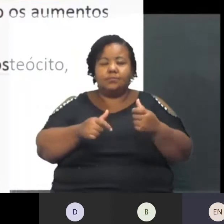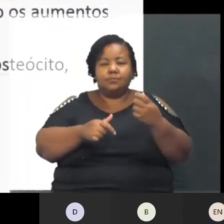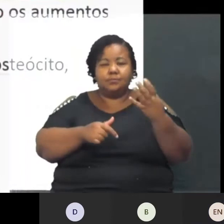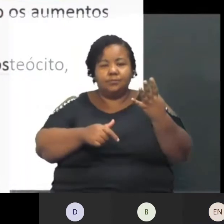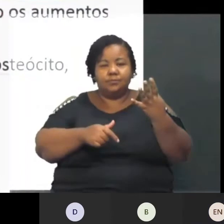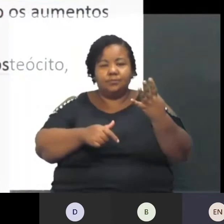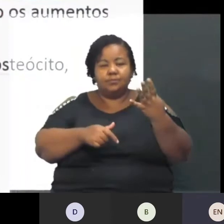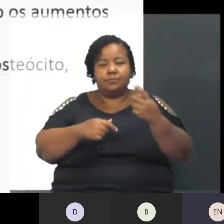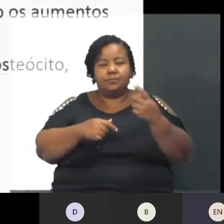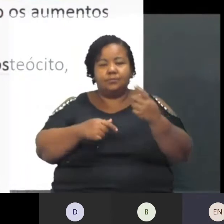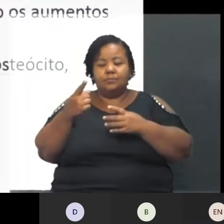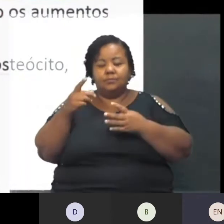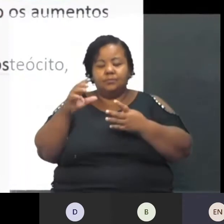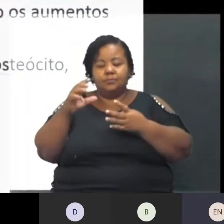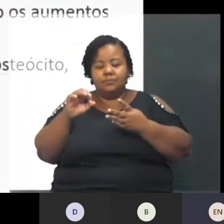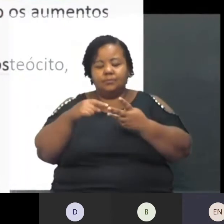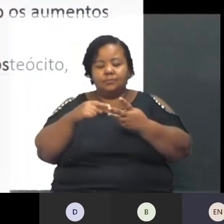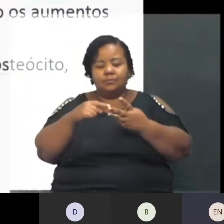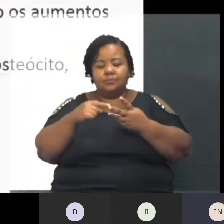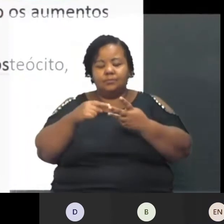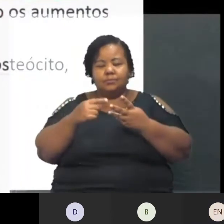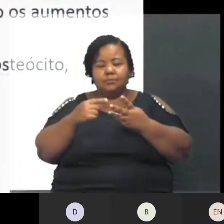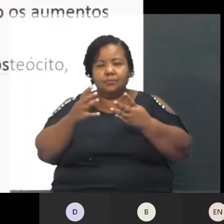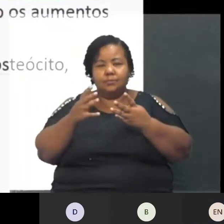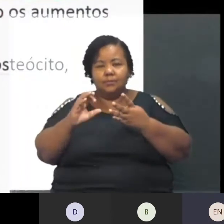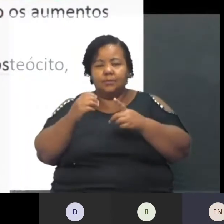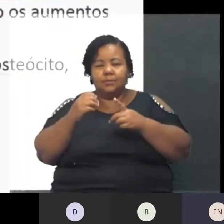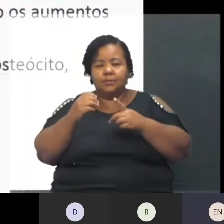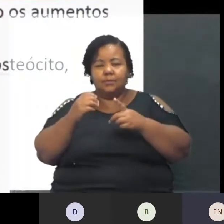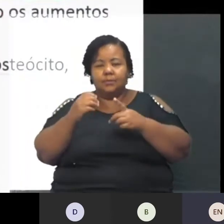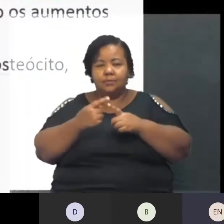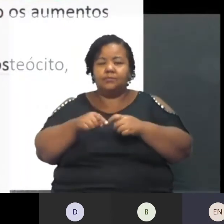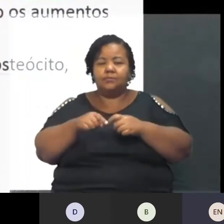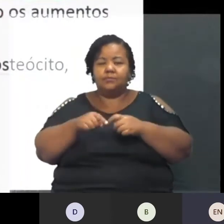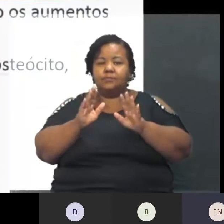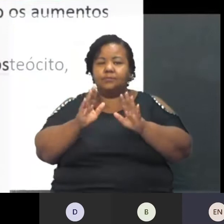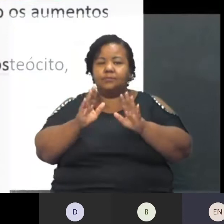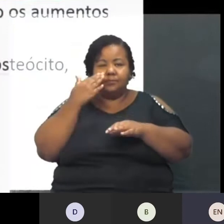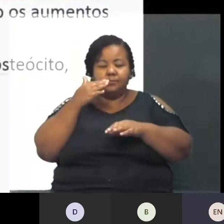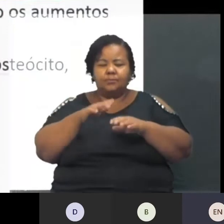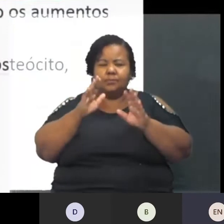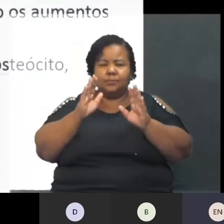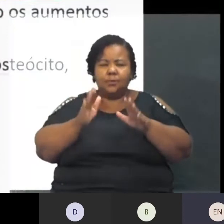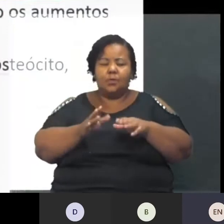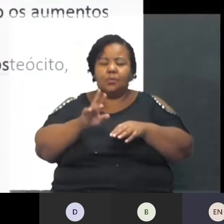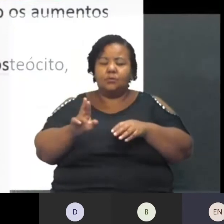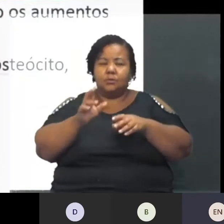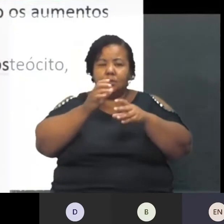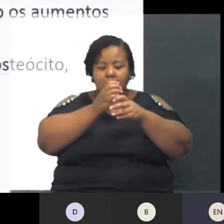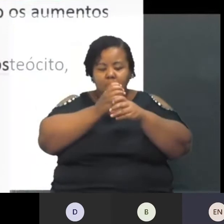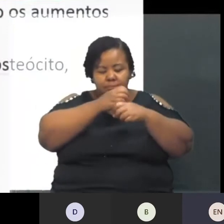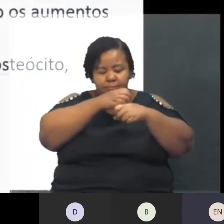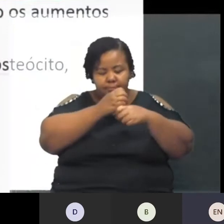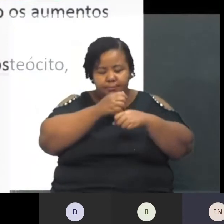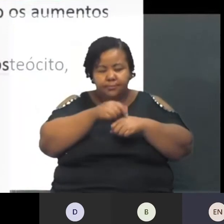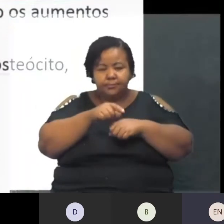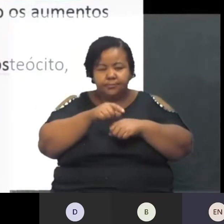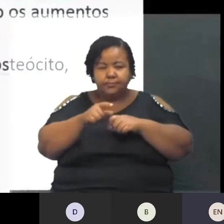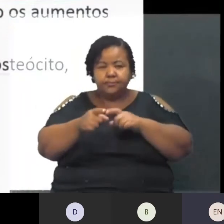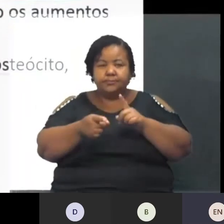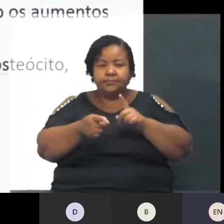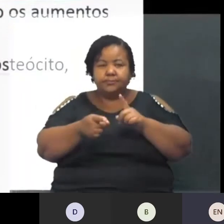4, 10 e 40 vezes. Como você já sabe focar o microscópio, já sabe utilizar o microscópio, então,